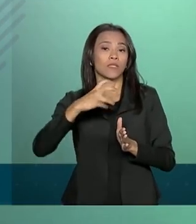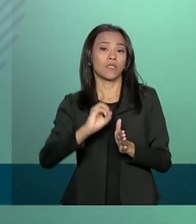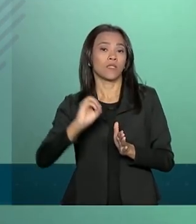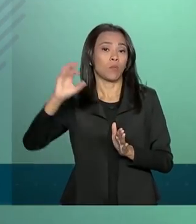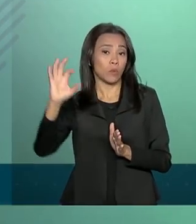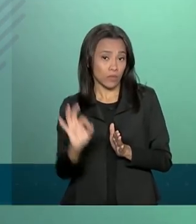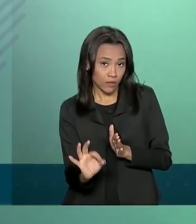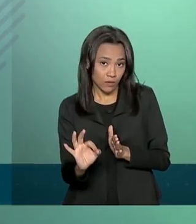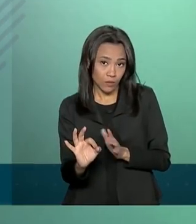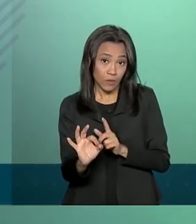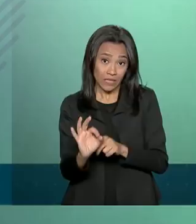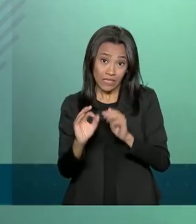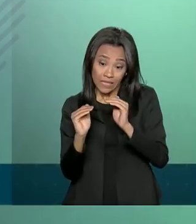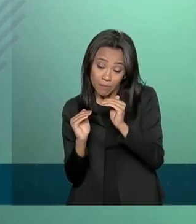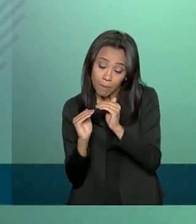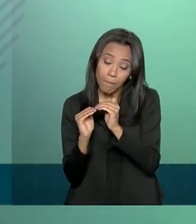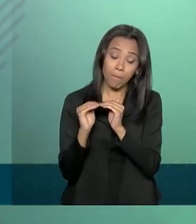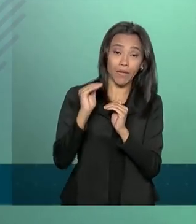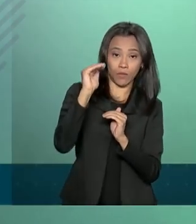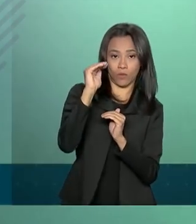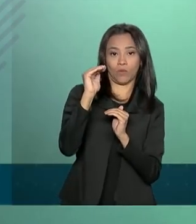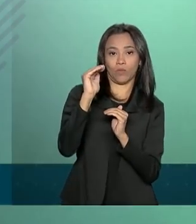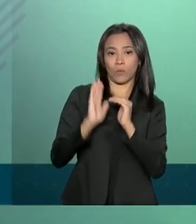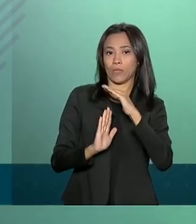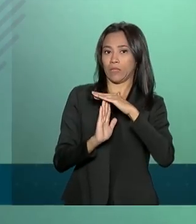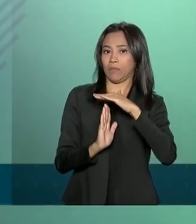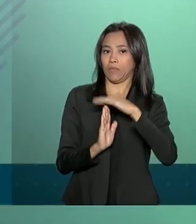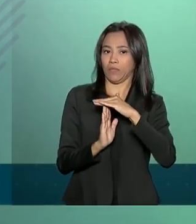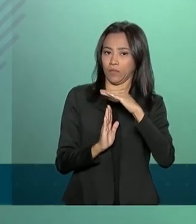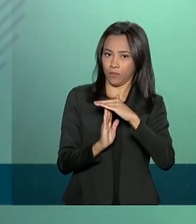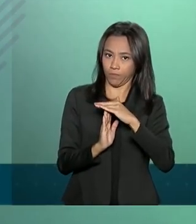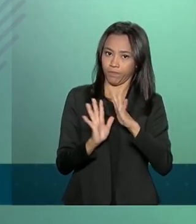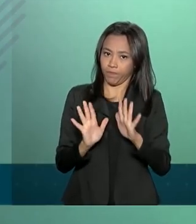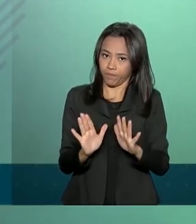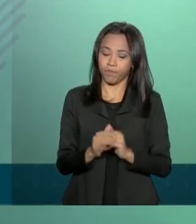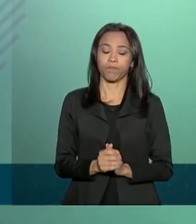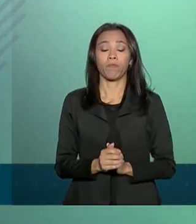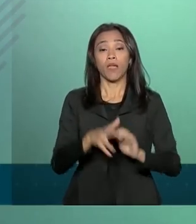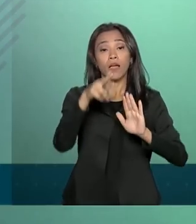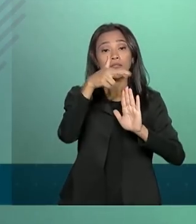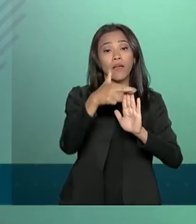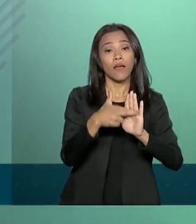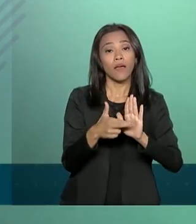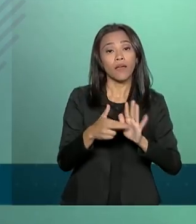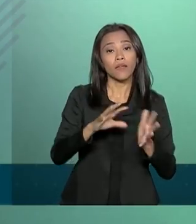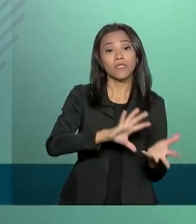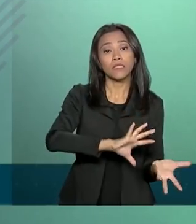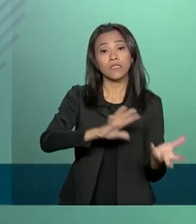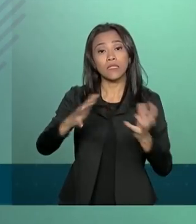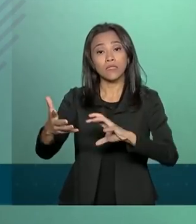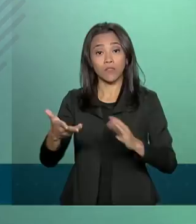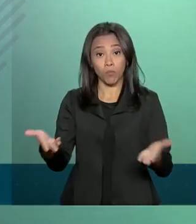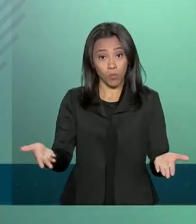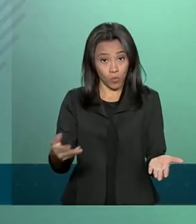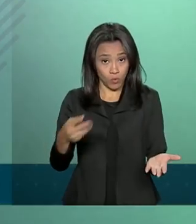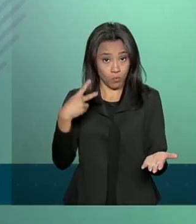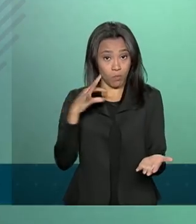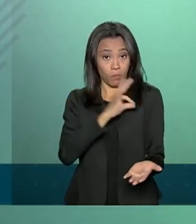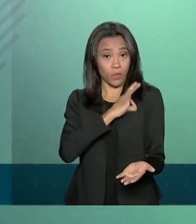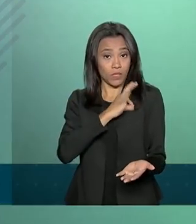que ultrapassar esse limite as regras de transição para os atuais policiais